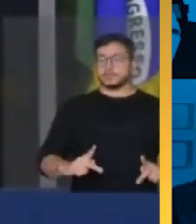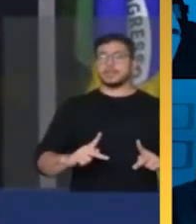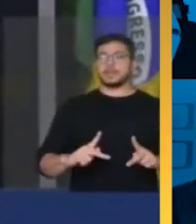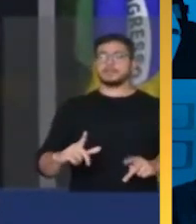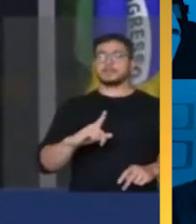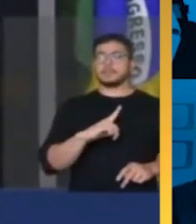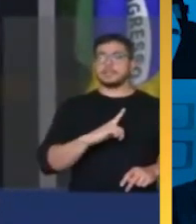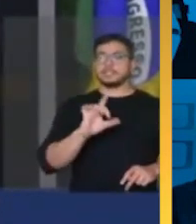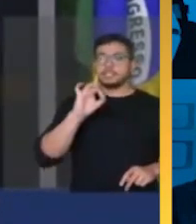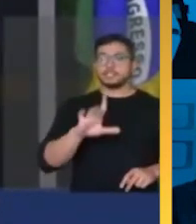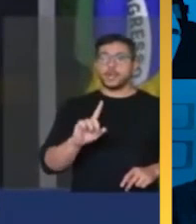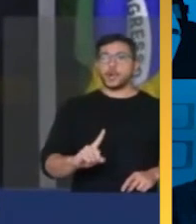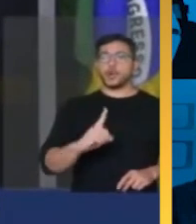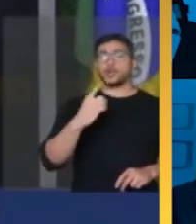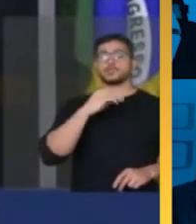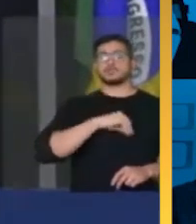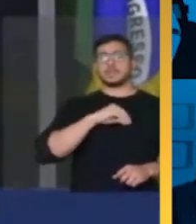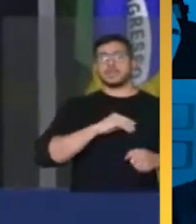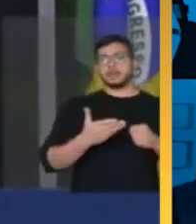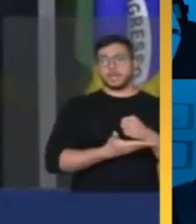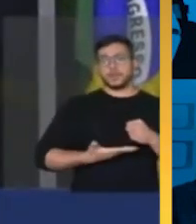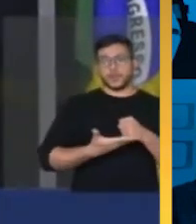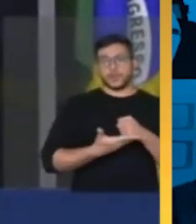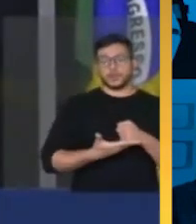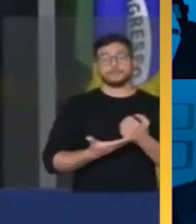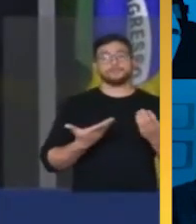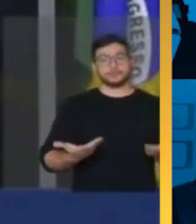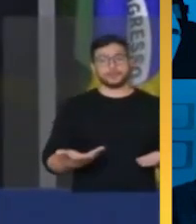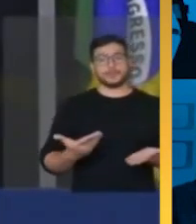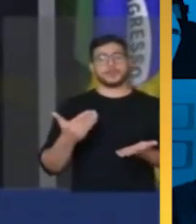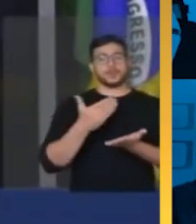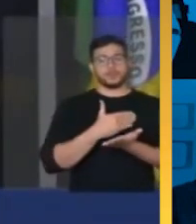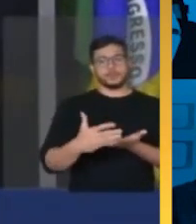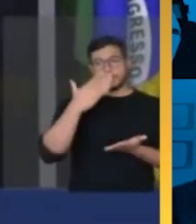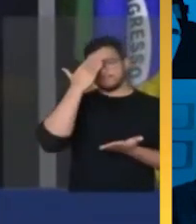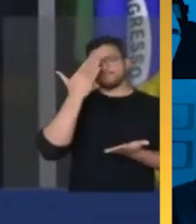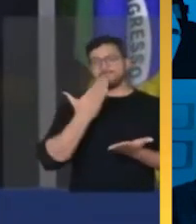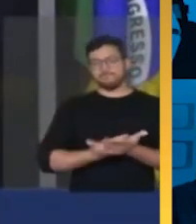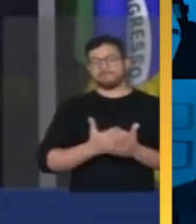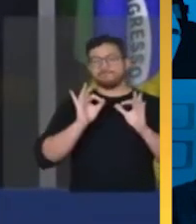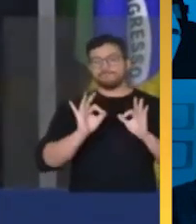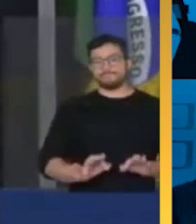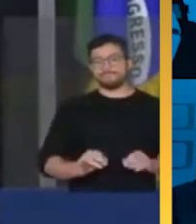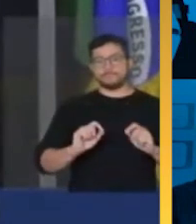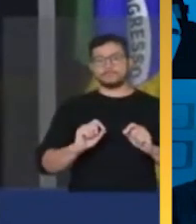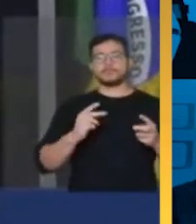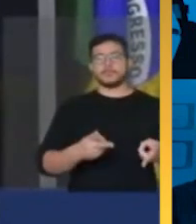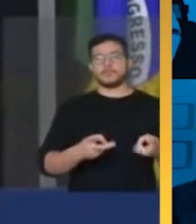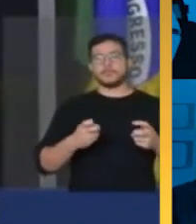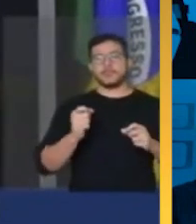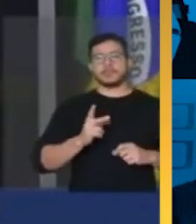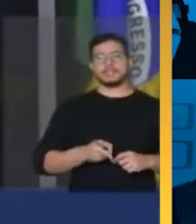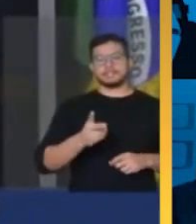pensionistas ganham unicamente um salário mínimo. E eles conosco passaram a acreditar, eles passaram a ver que toda